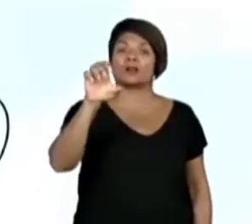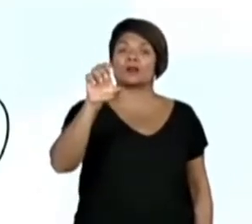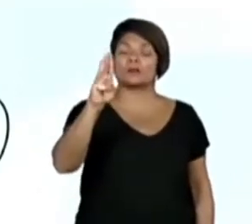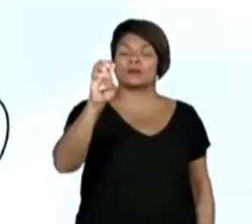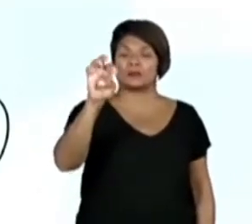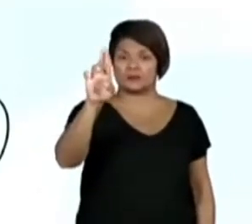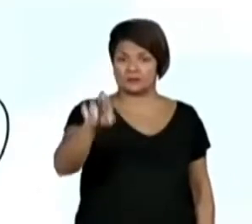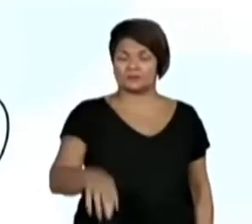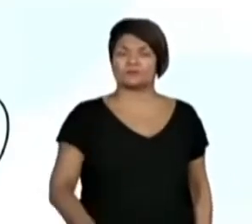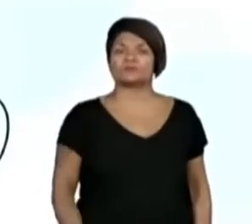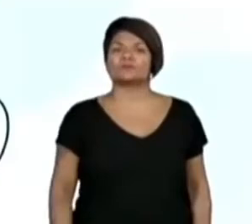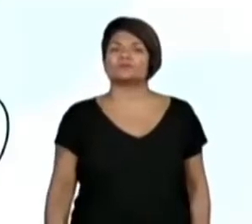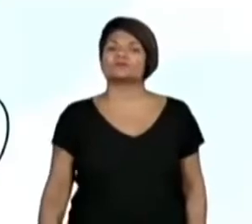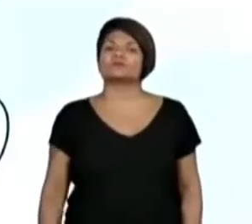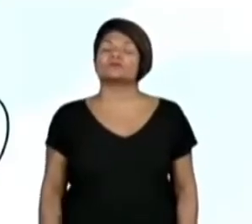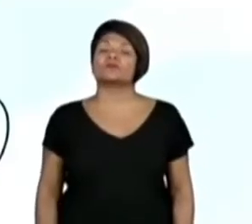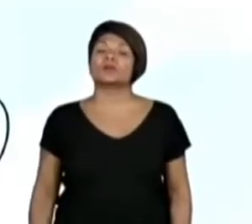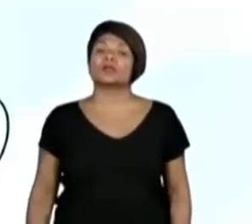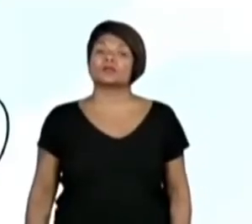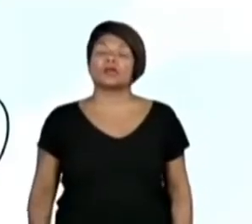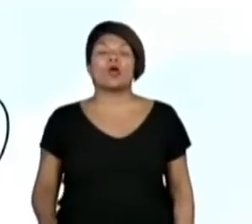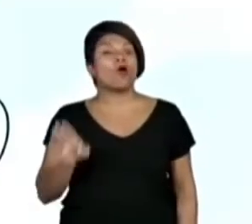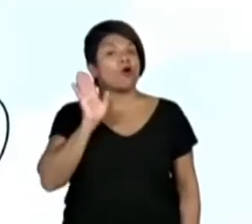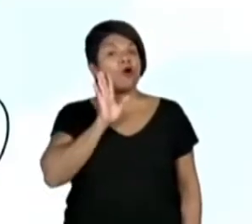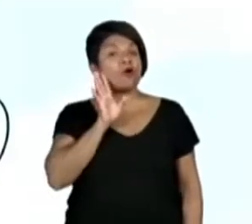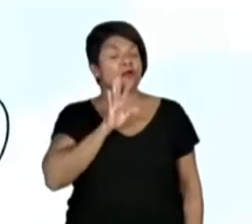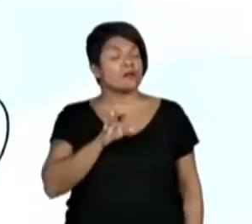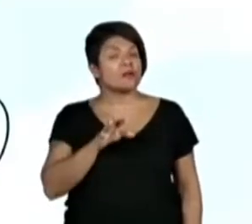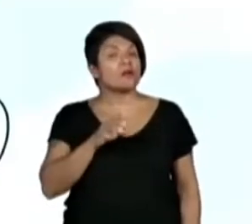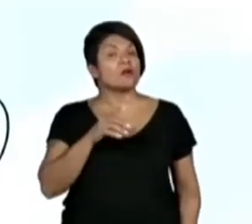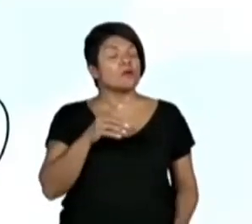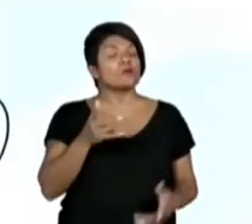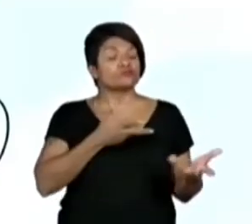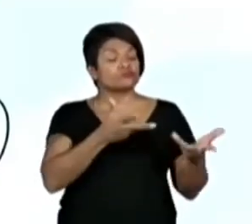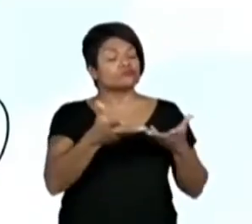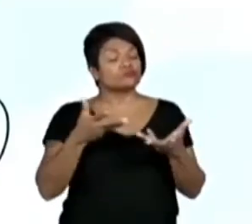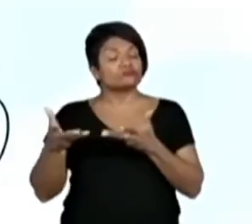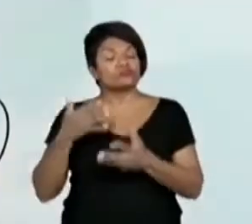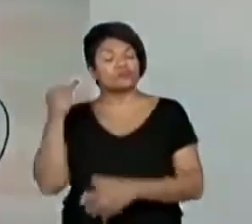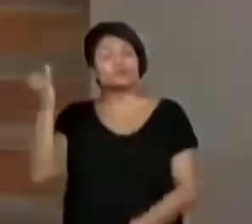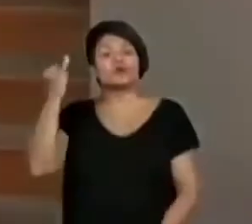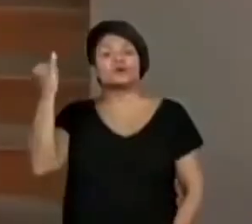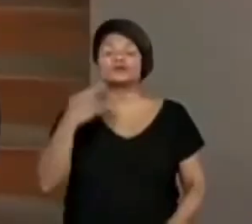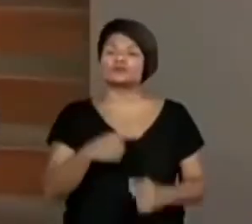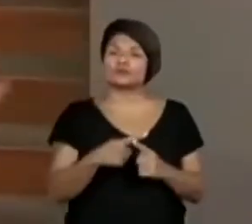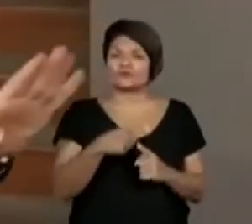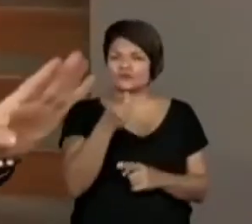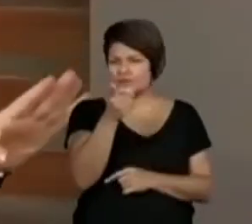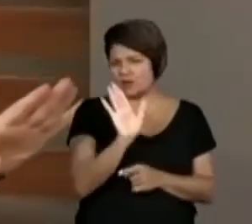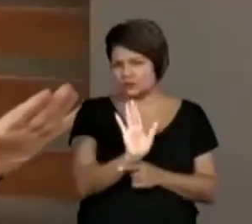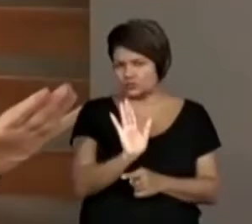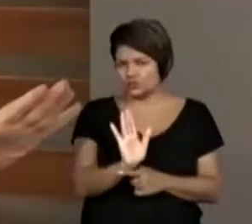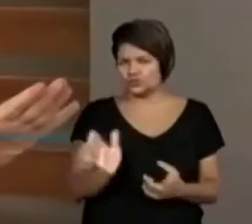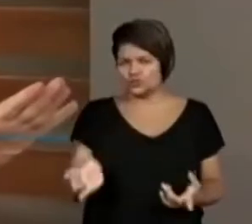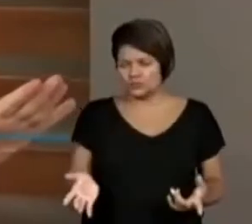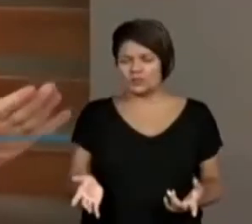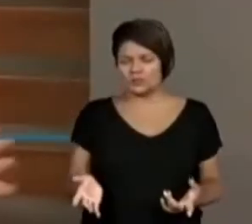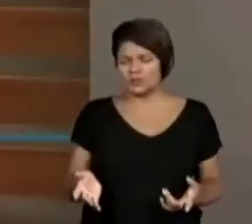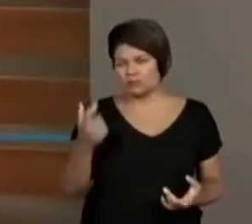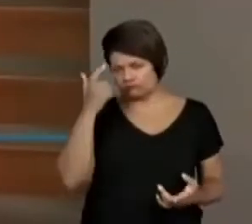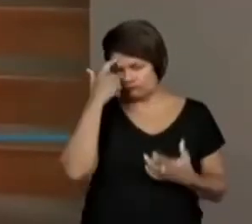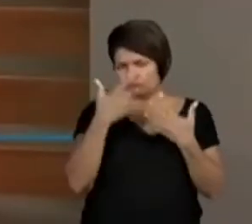Foi Kleber. Olha como foi legal. Por que é importante interagir assim? Porque daí você ajuda os coleguinhas a pensarem. Já deu para achar a